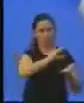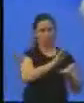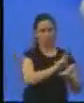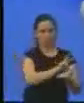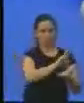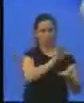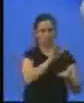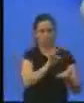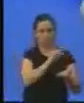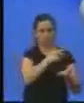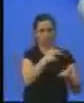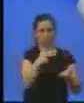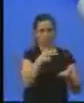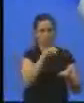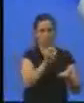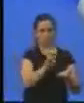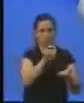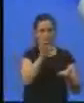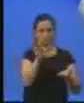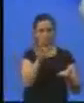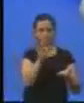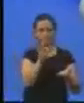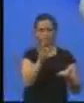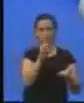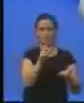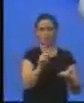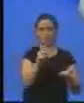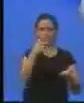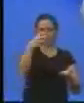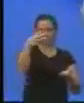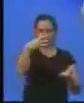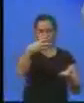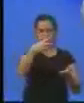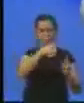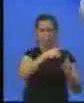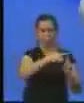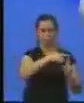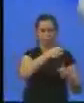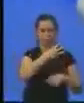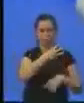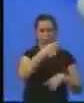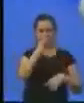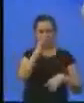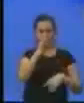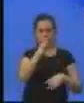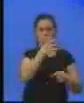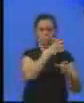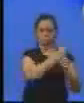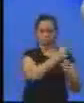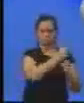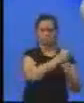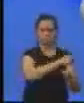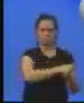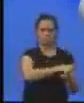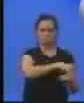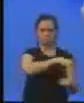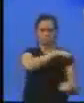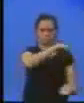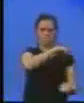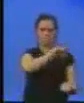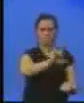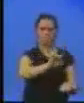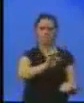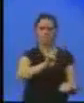t igual a 5t ao cubo mais 3t, em litros, volume em litros. E eu quero